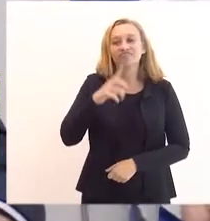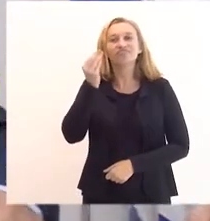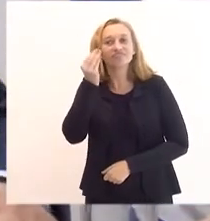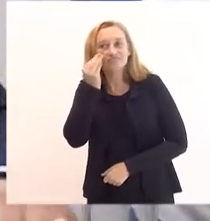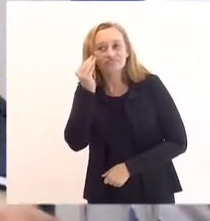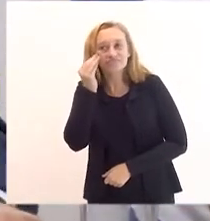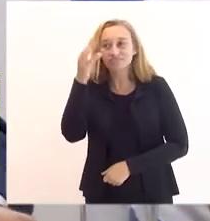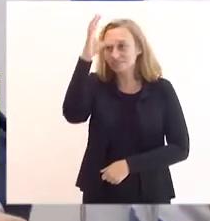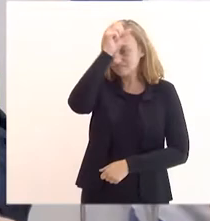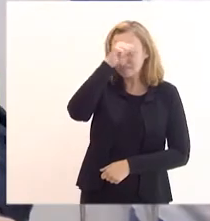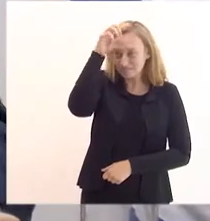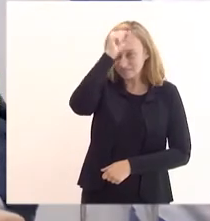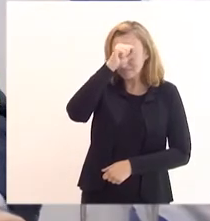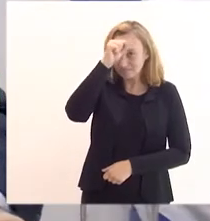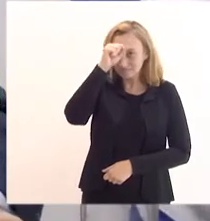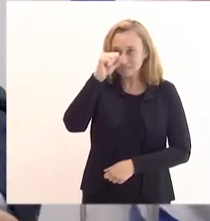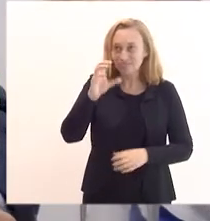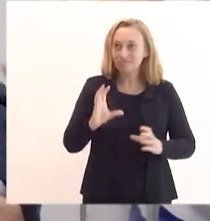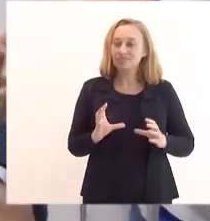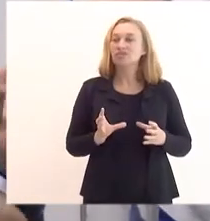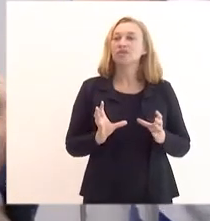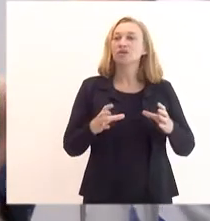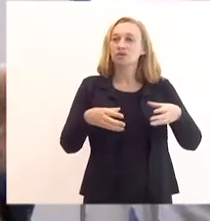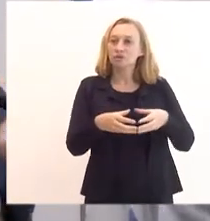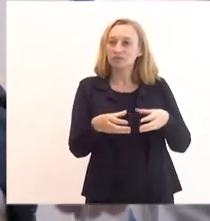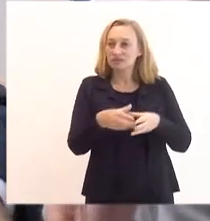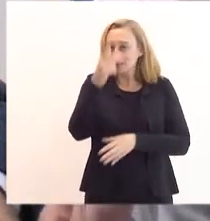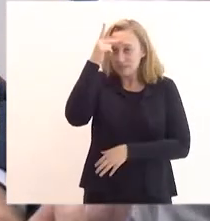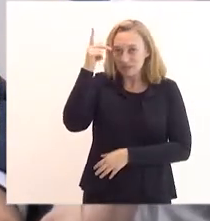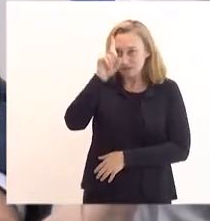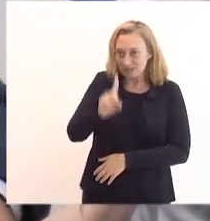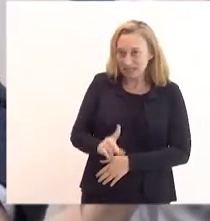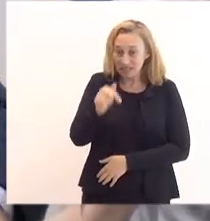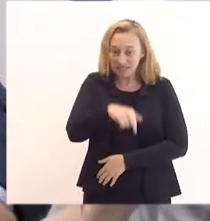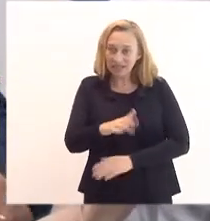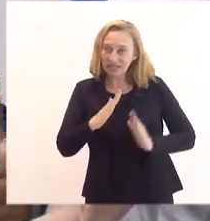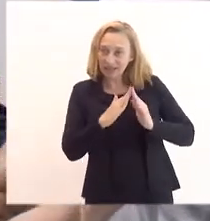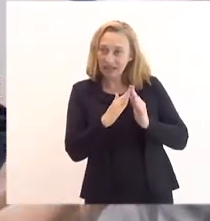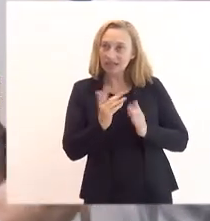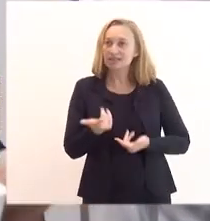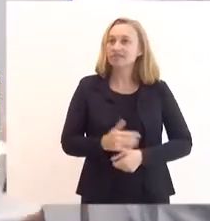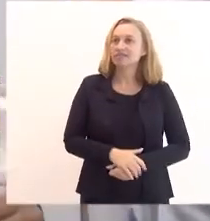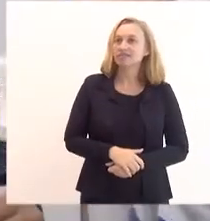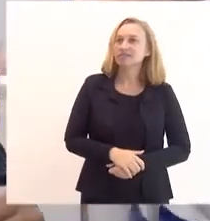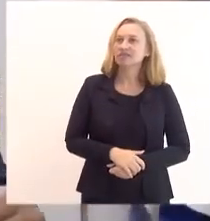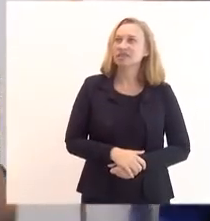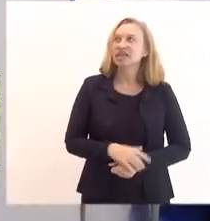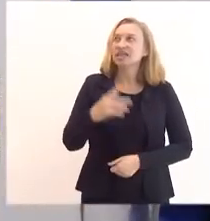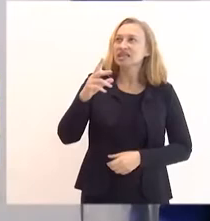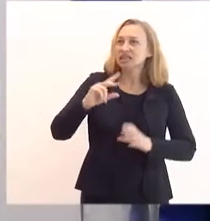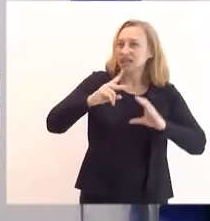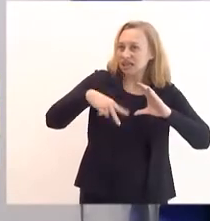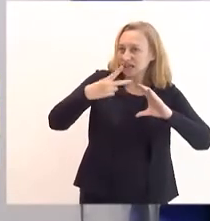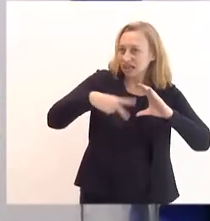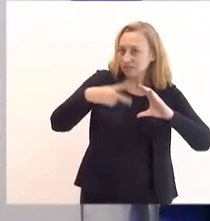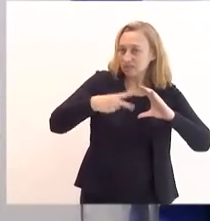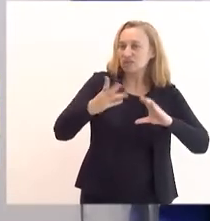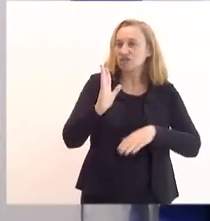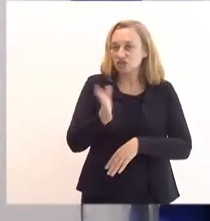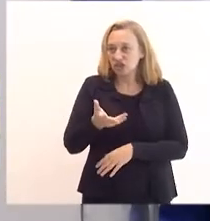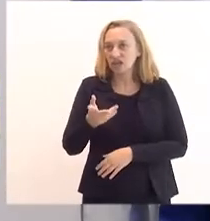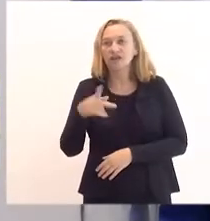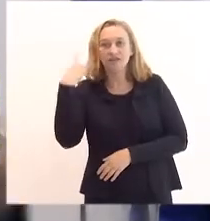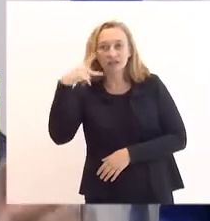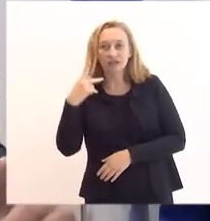oportunidade, o aprendizado de presidir a Comissão da Pessoa com Deficiência aqui na Casa. Na verdade, eu presidi na Câmara do Rio, já como vereador, e depois aqui